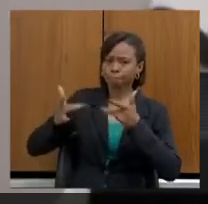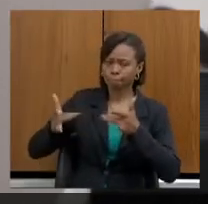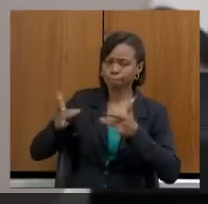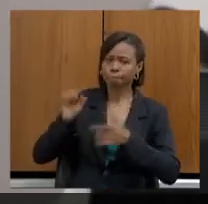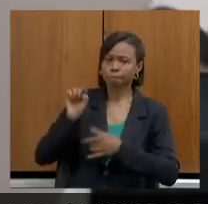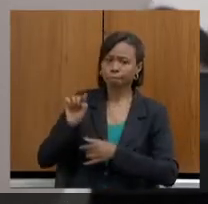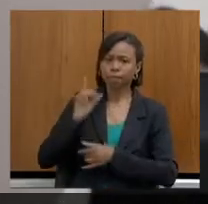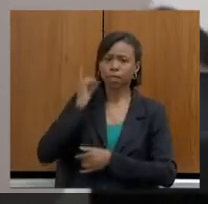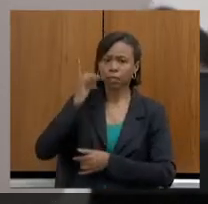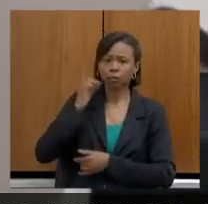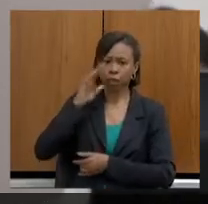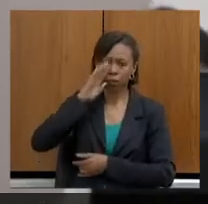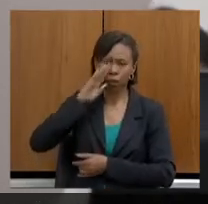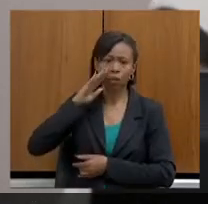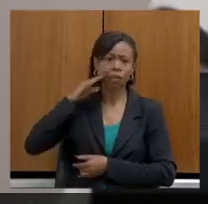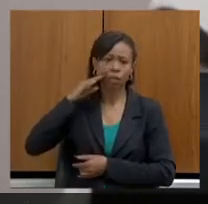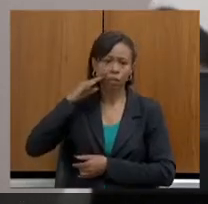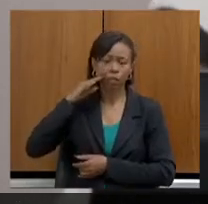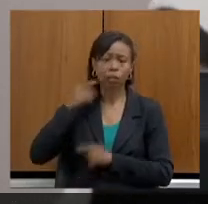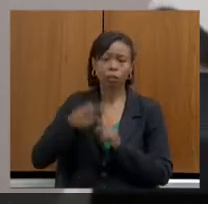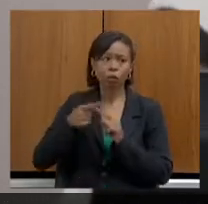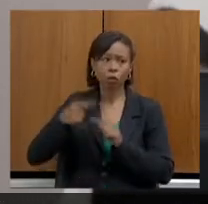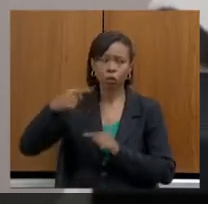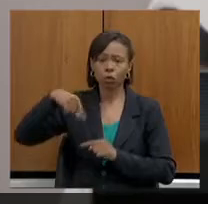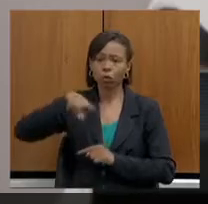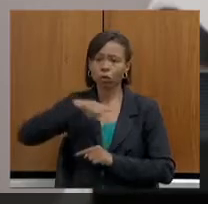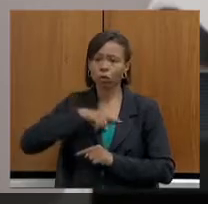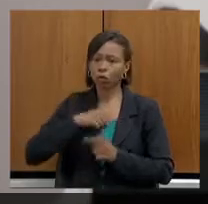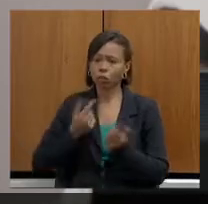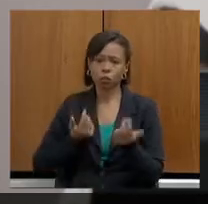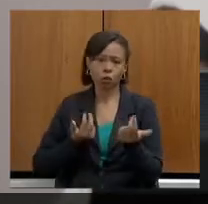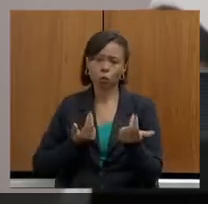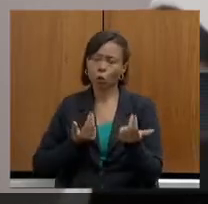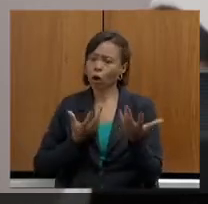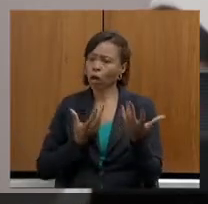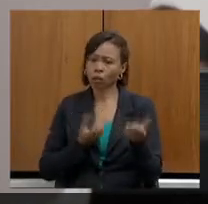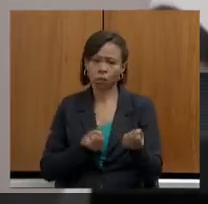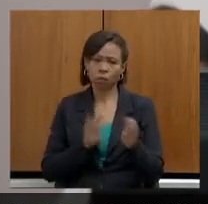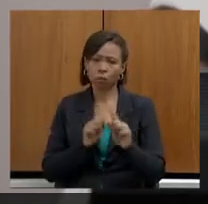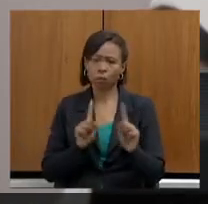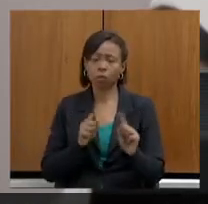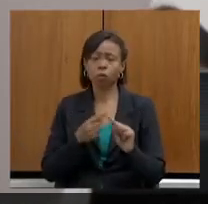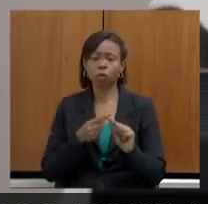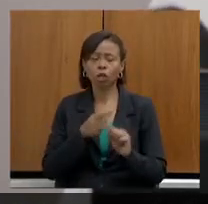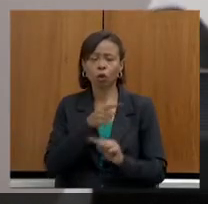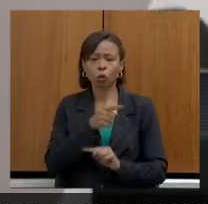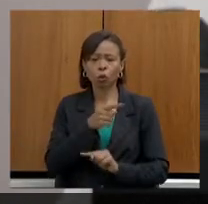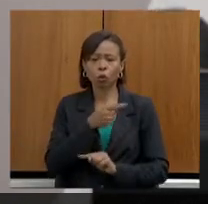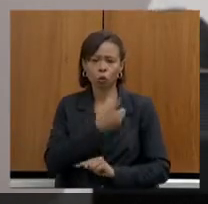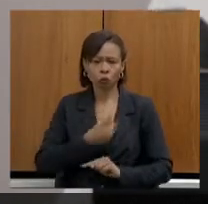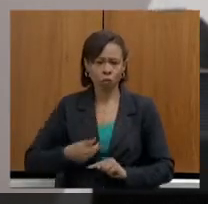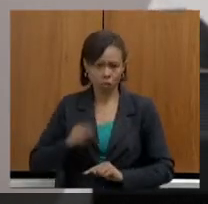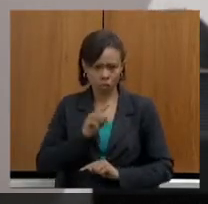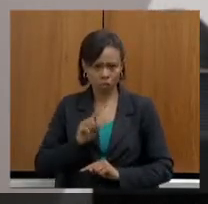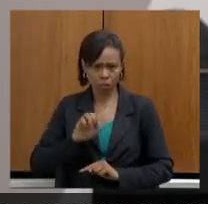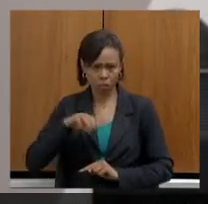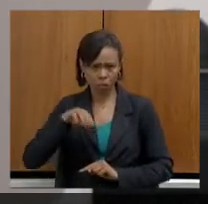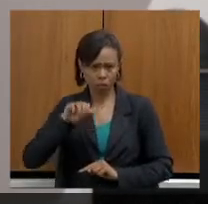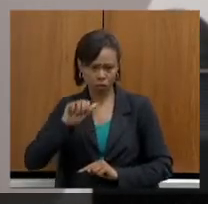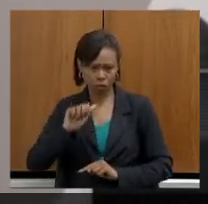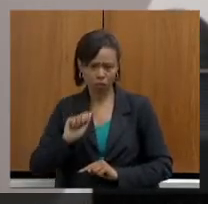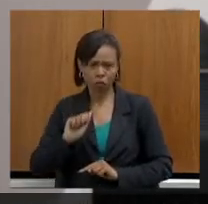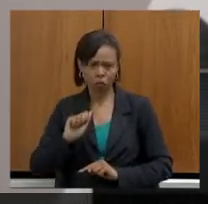e dizer que nós não Agimos da mesma forma Governador quando vetou um projeto de minha autoria